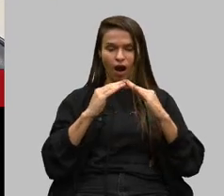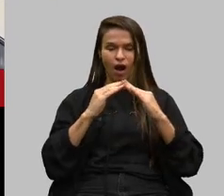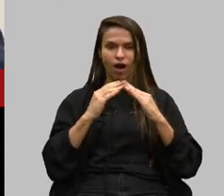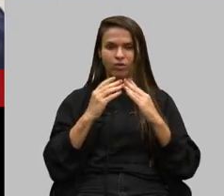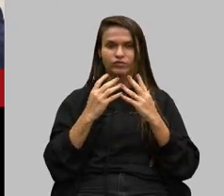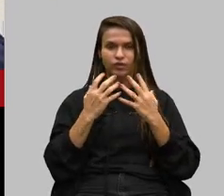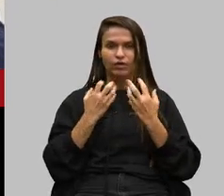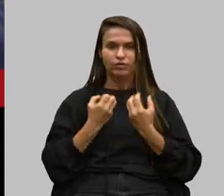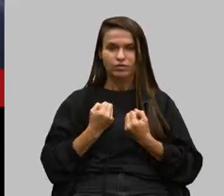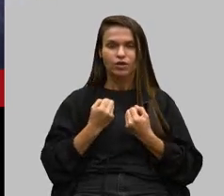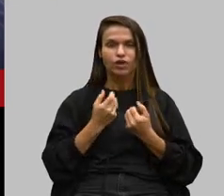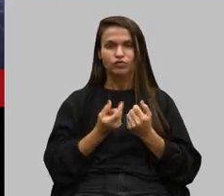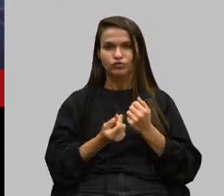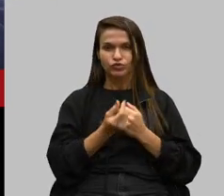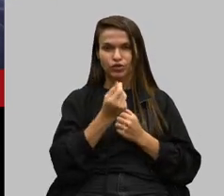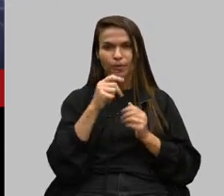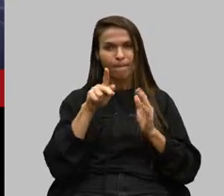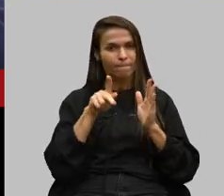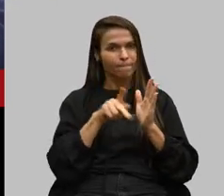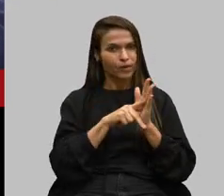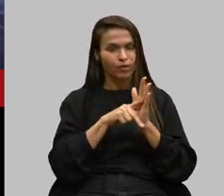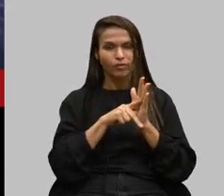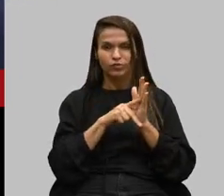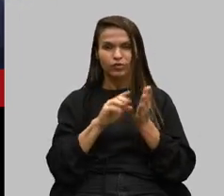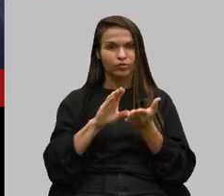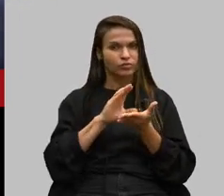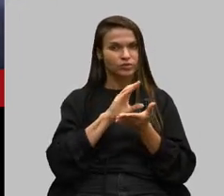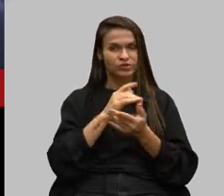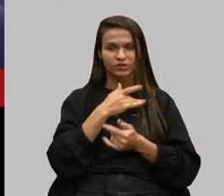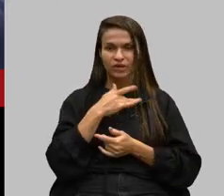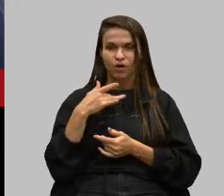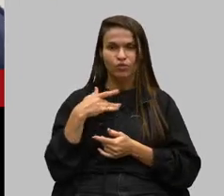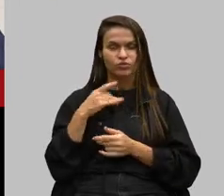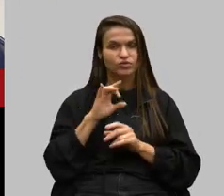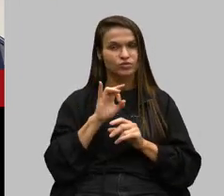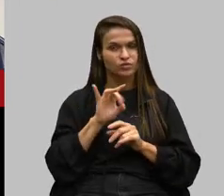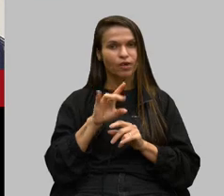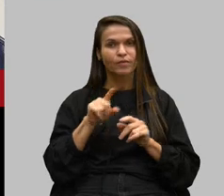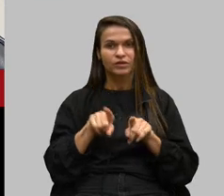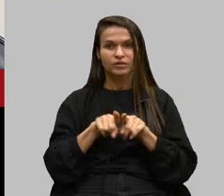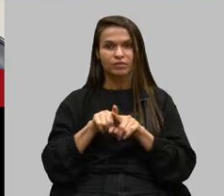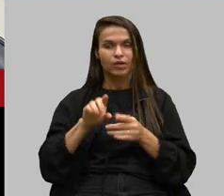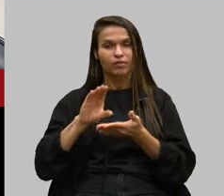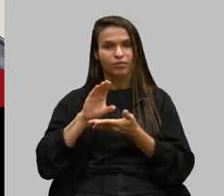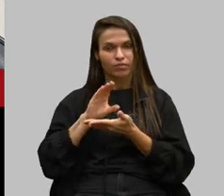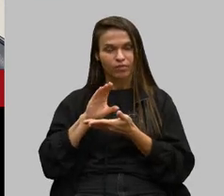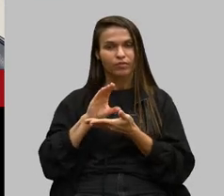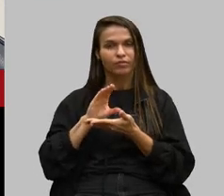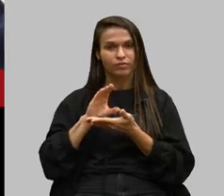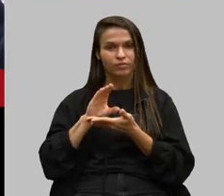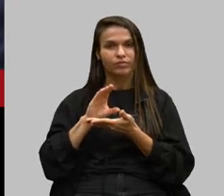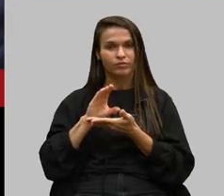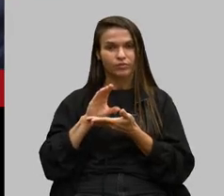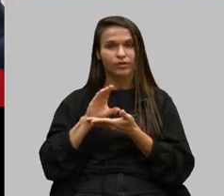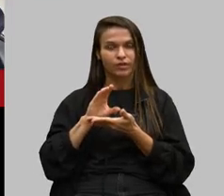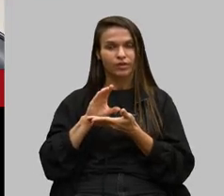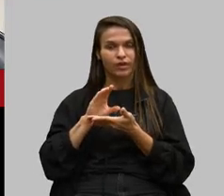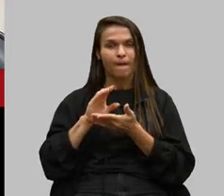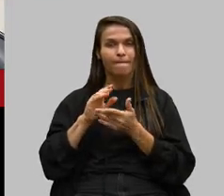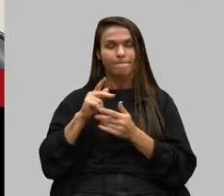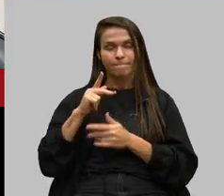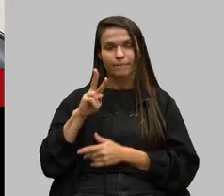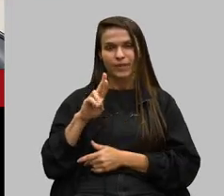dinheiro que vinha da não não da contribuição de saúde só mas também da contribuição da parte previdenciária então